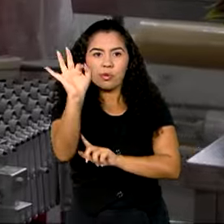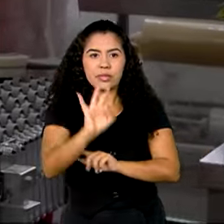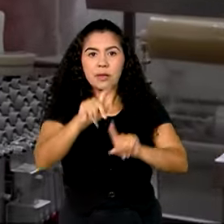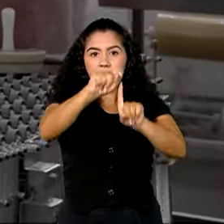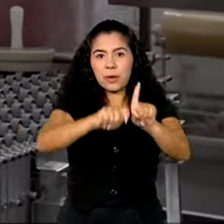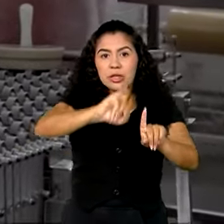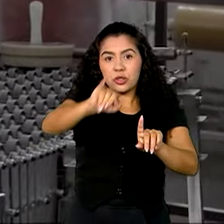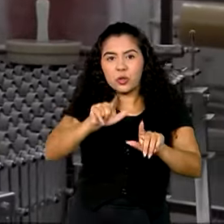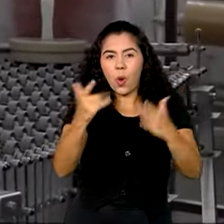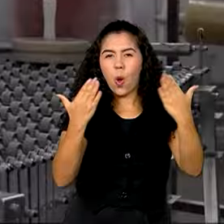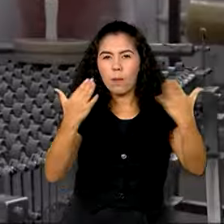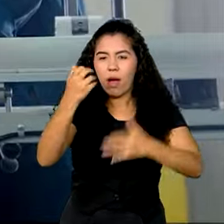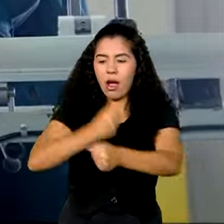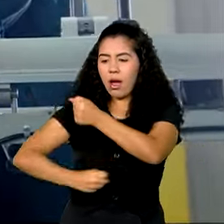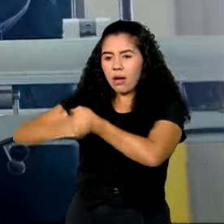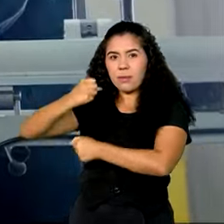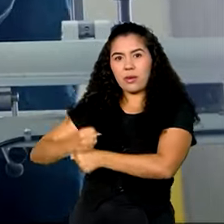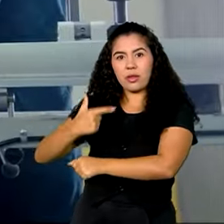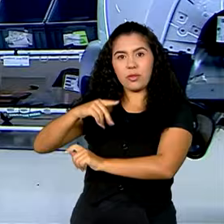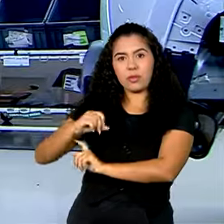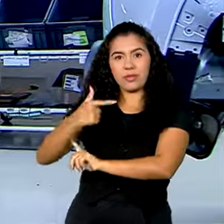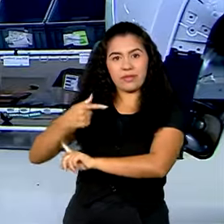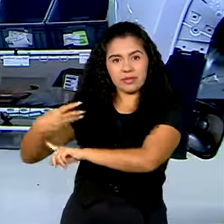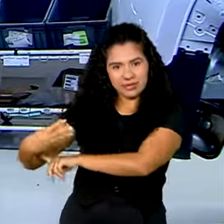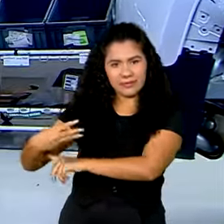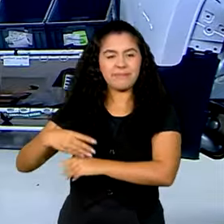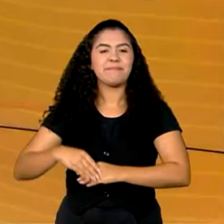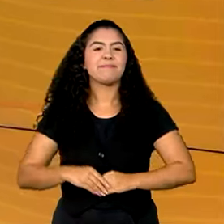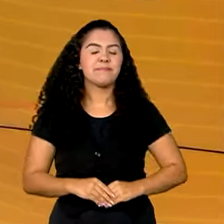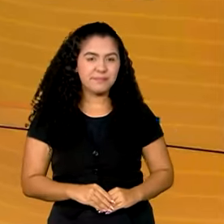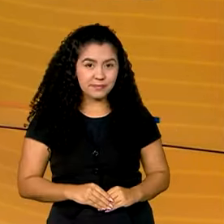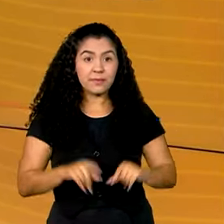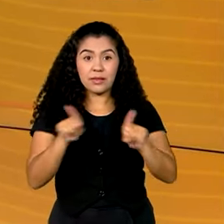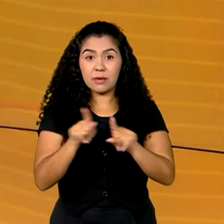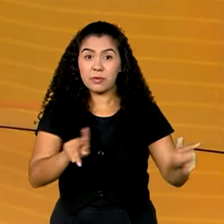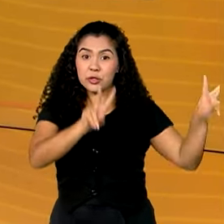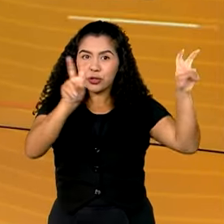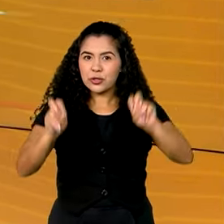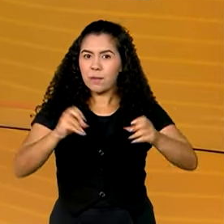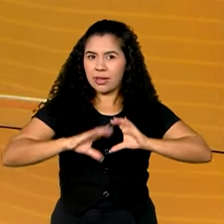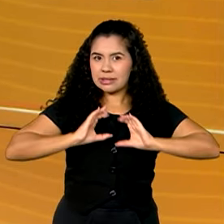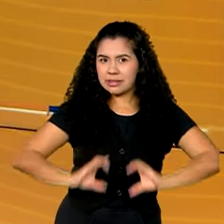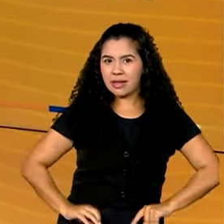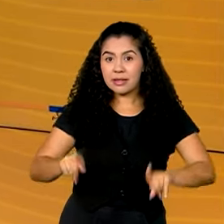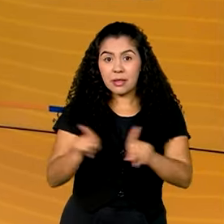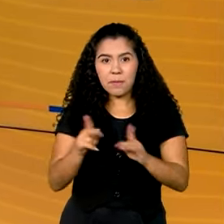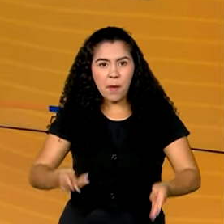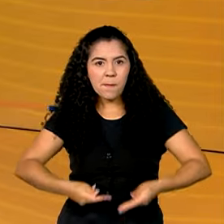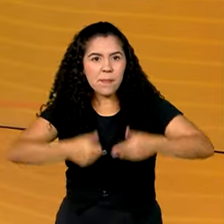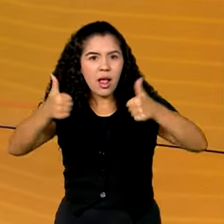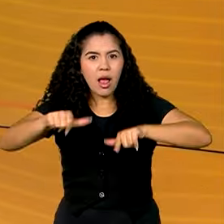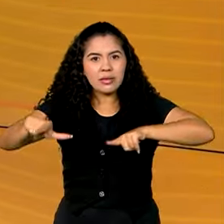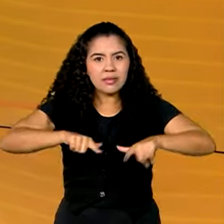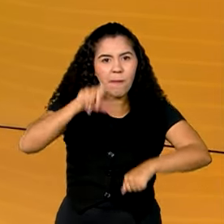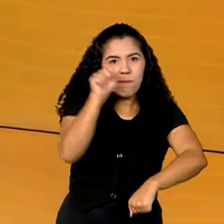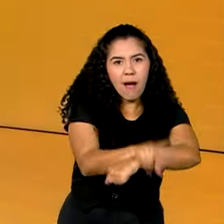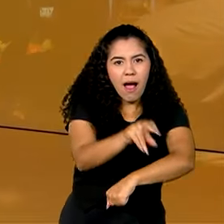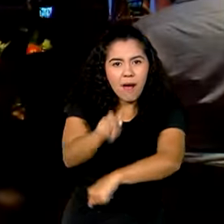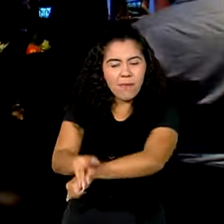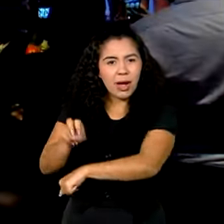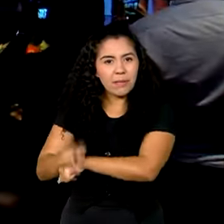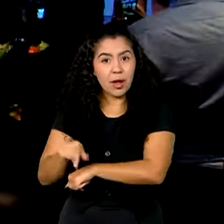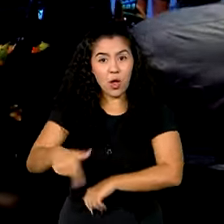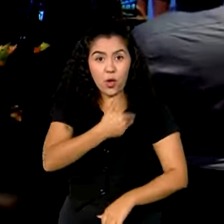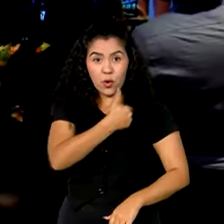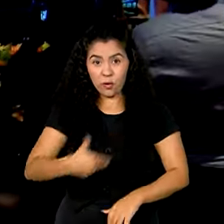julho, na comparação com o mesmo período do ano passado. Mais cidadania e melhores condições de trabalho. Governo